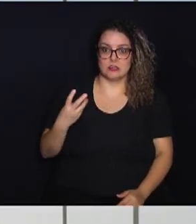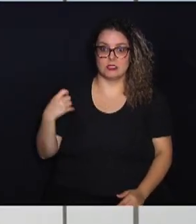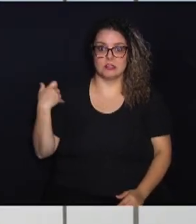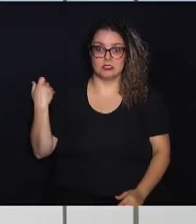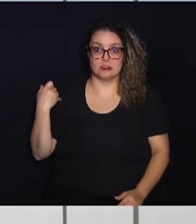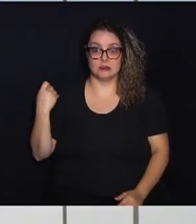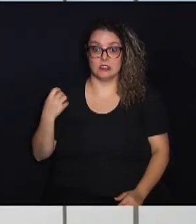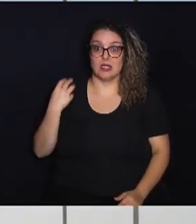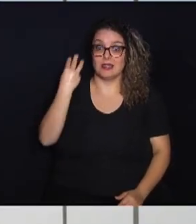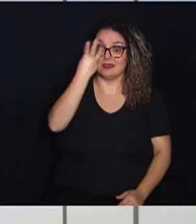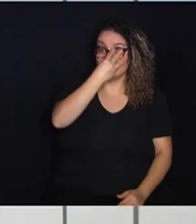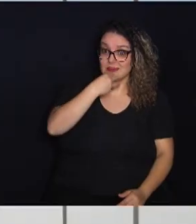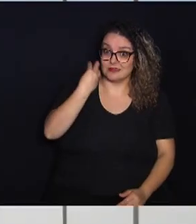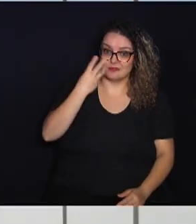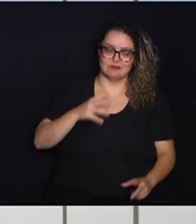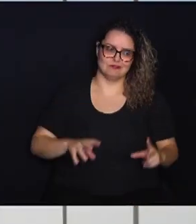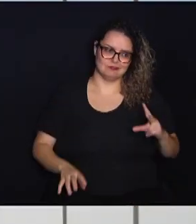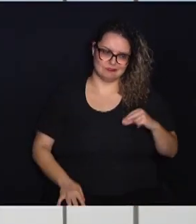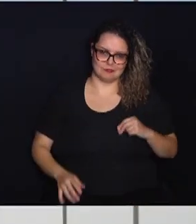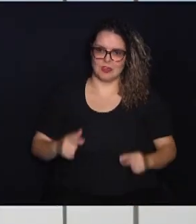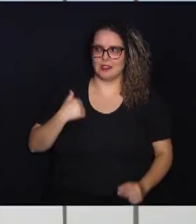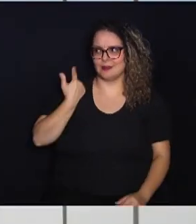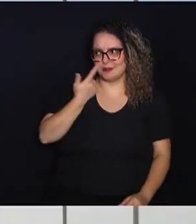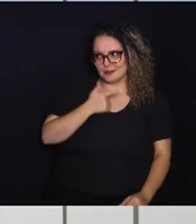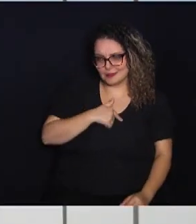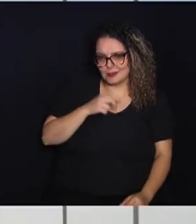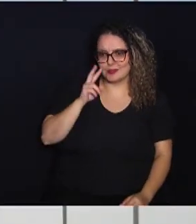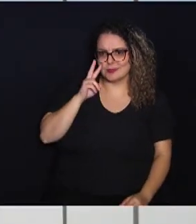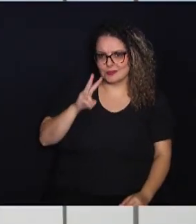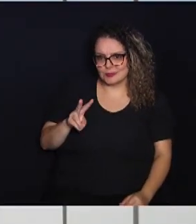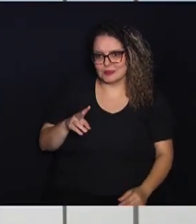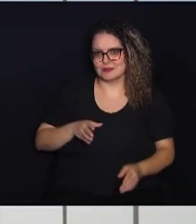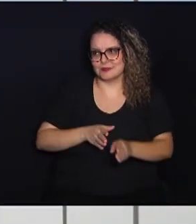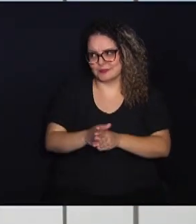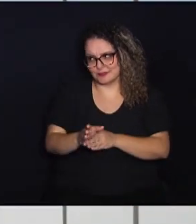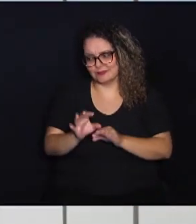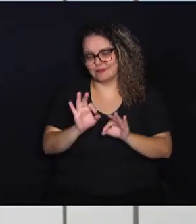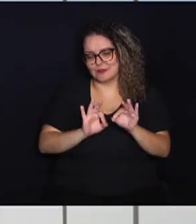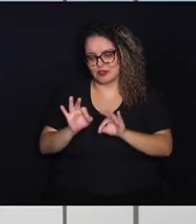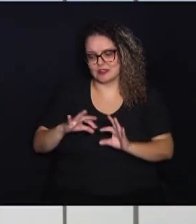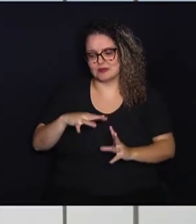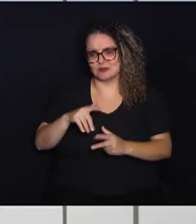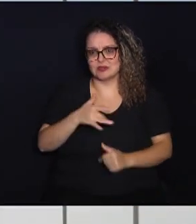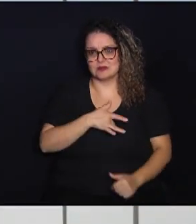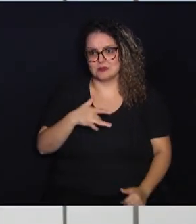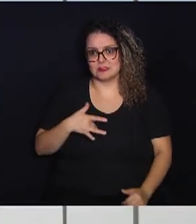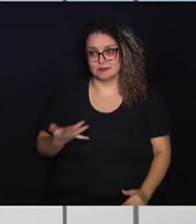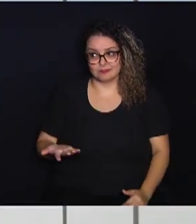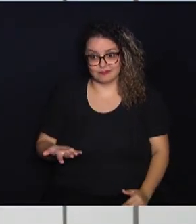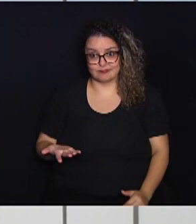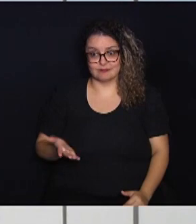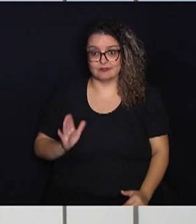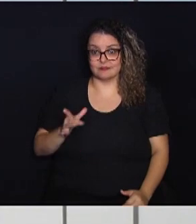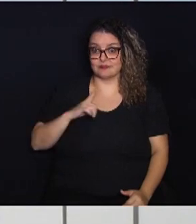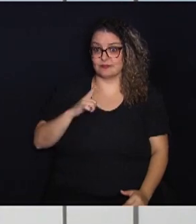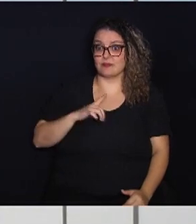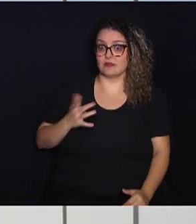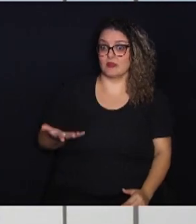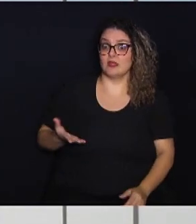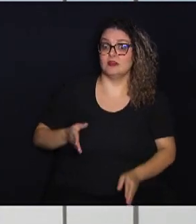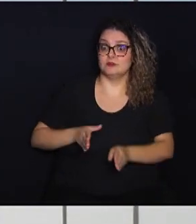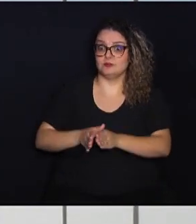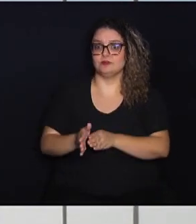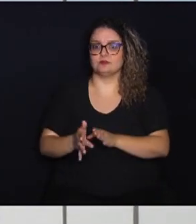horas. Será que a gente está olhando essa recomendação da Organização Mundial de Saúde? Já tem aí uma recomendação